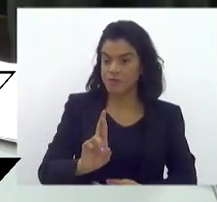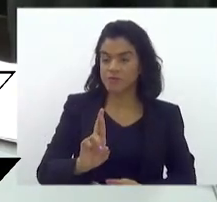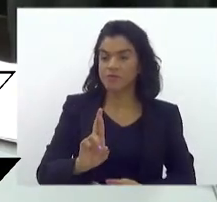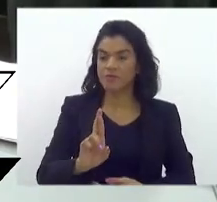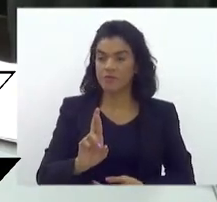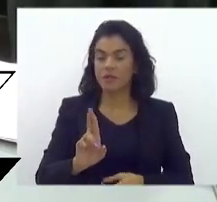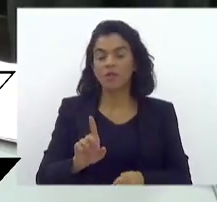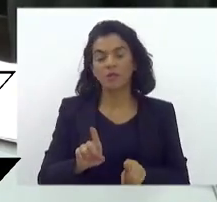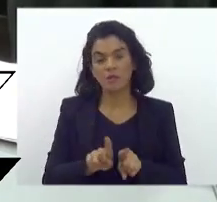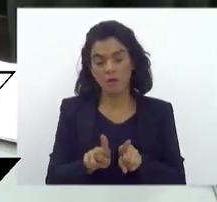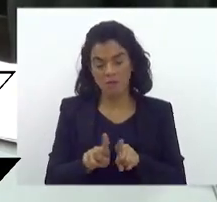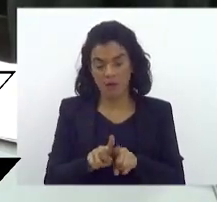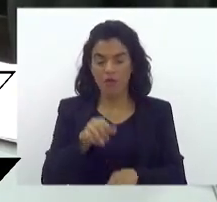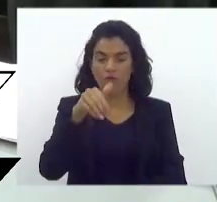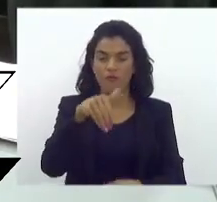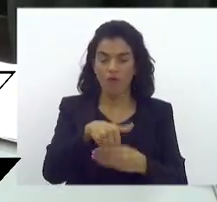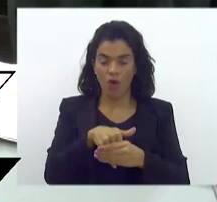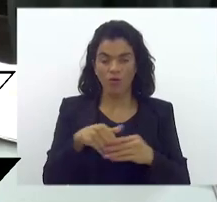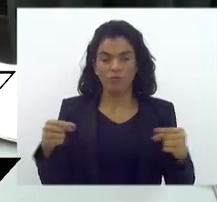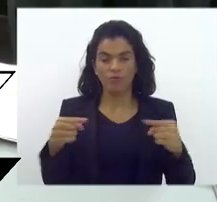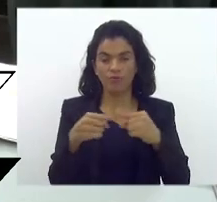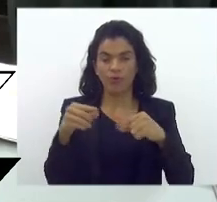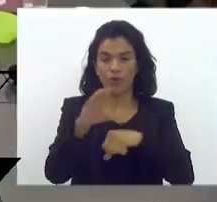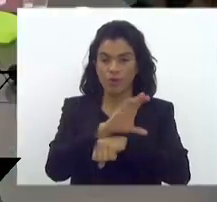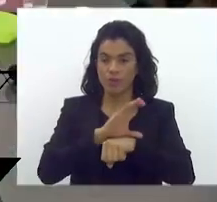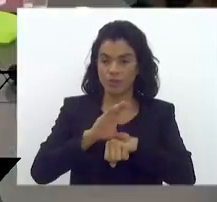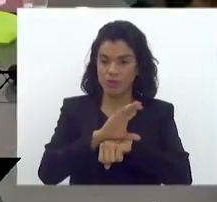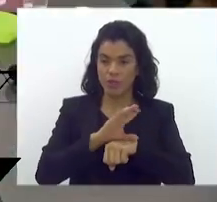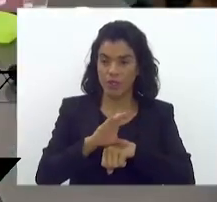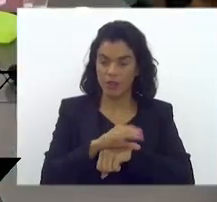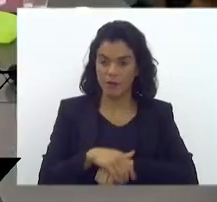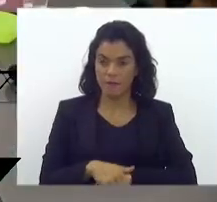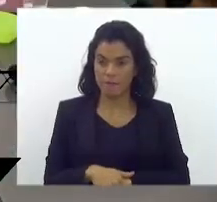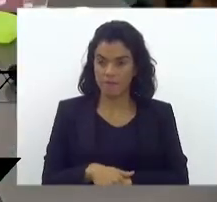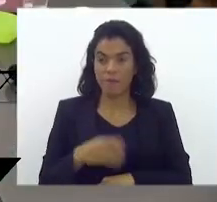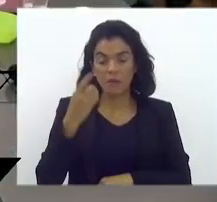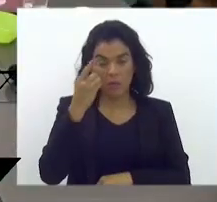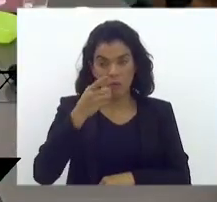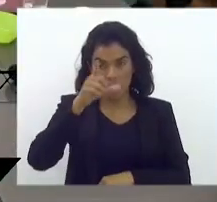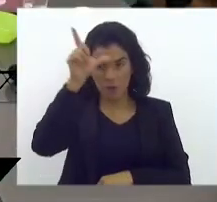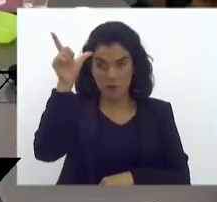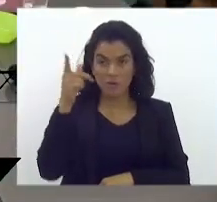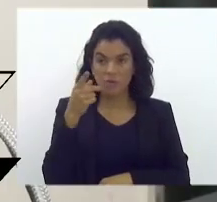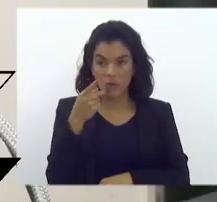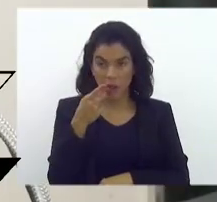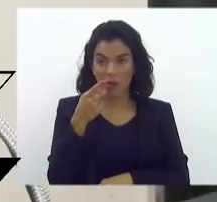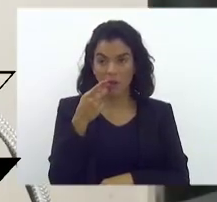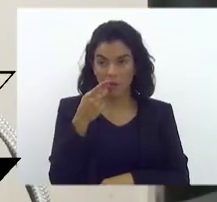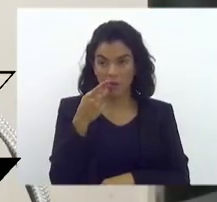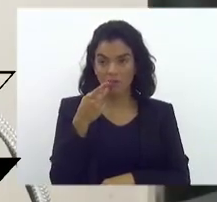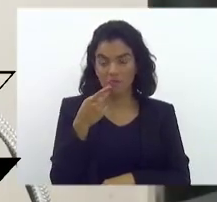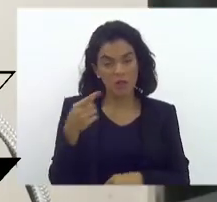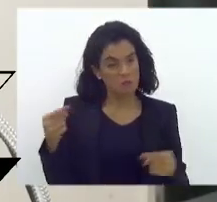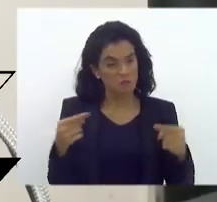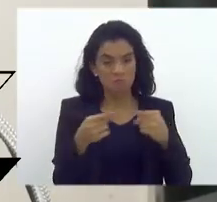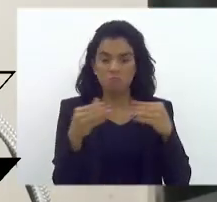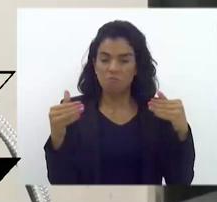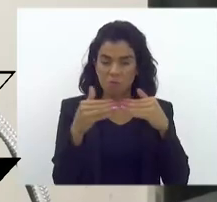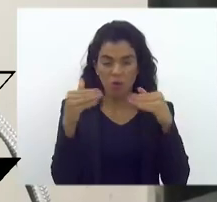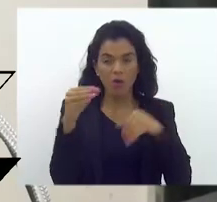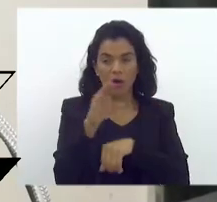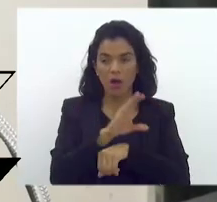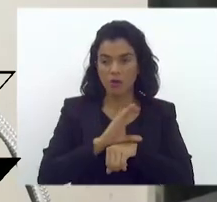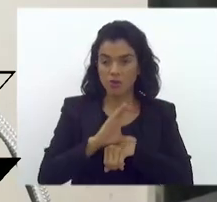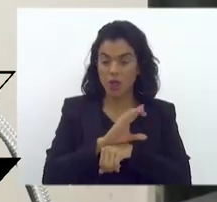estou sustentando o voto pela constitucionalidade. Deputado Luiz Paulo, de fato, em primeiro lugar, assiste razão, Vossa Excelência, pela constitucionalidade. A